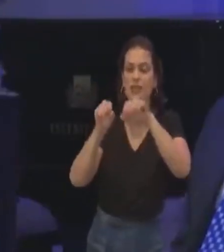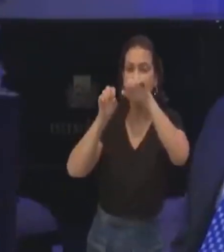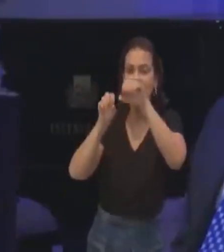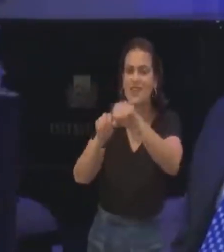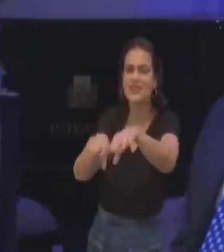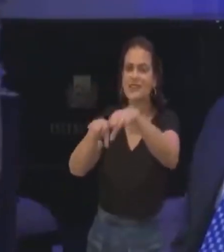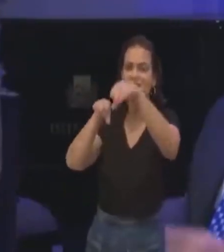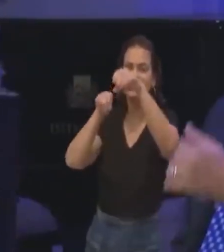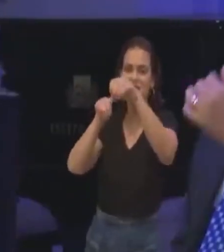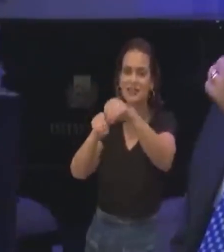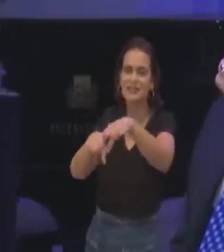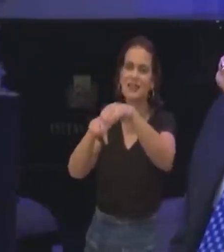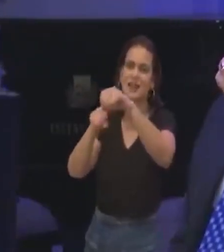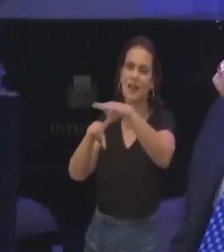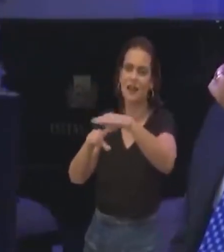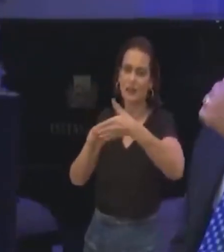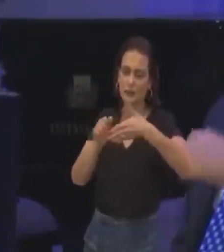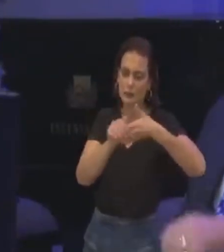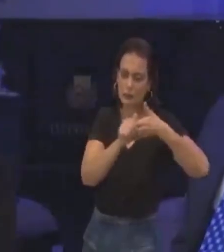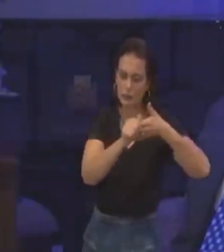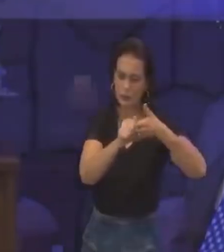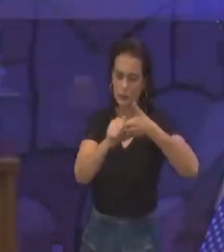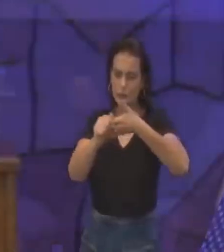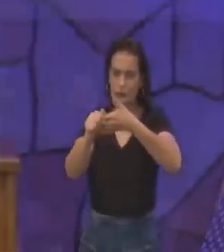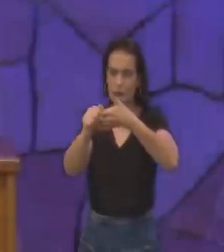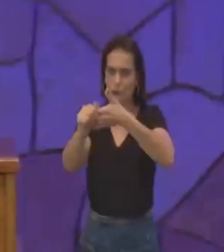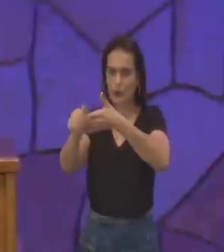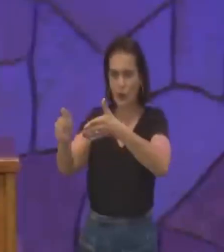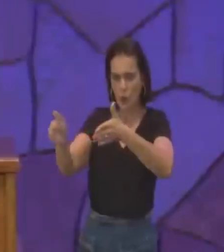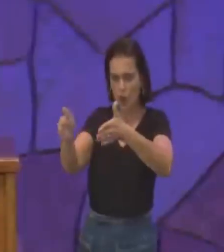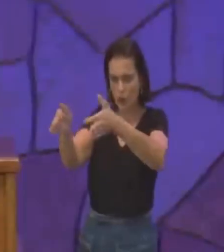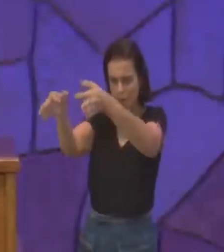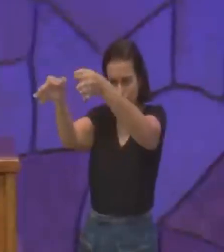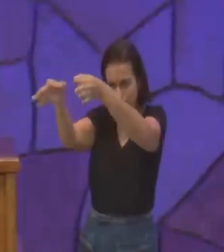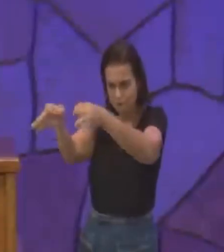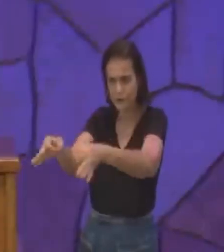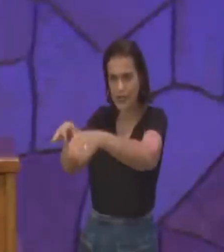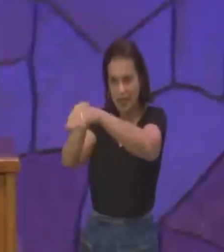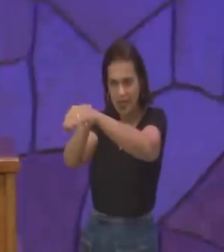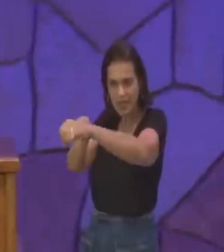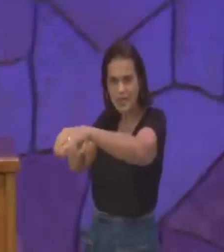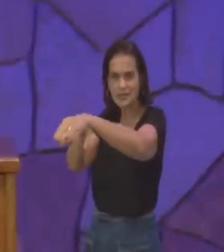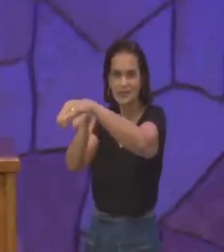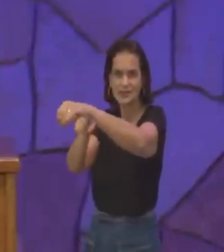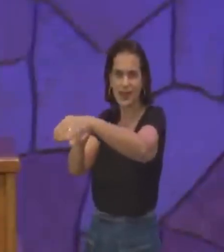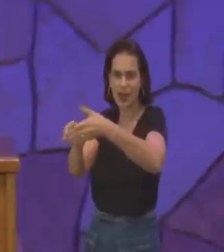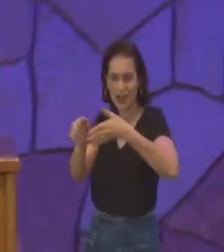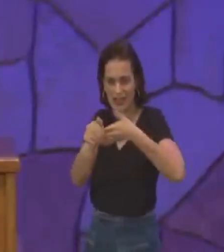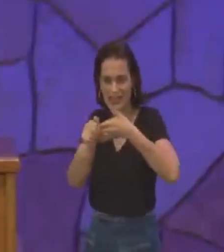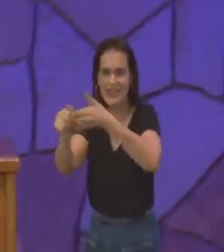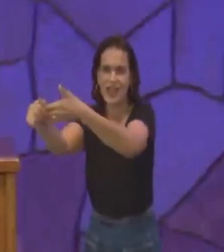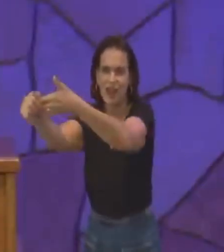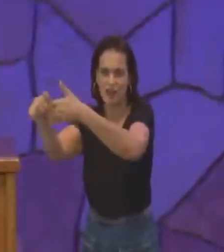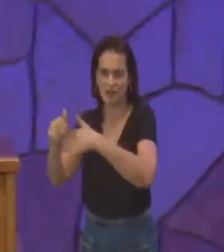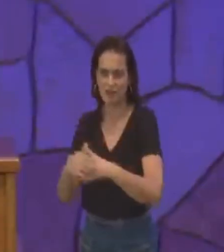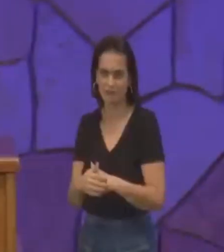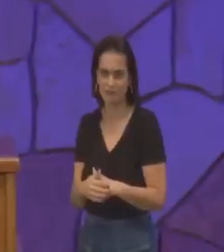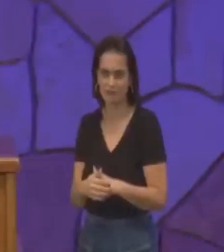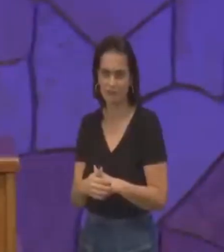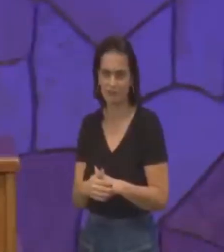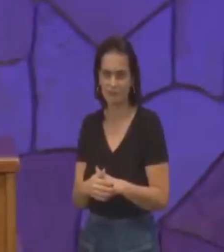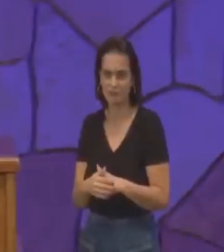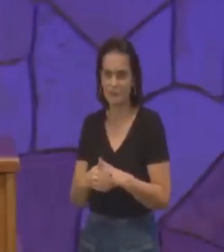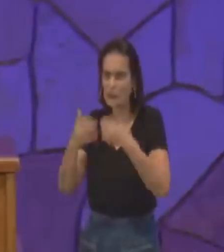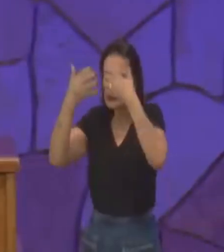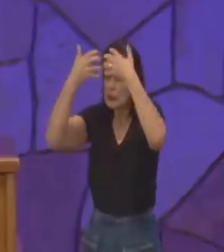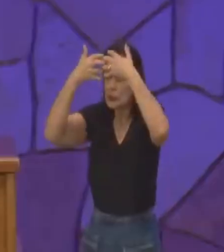ensino, a condução, a direção, ensinar, conduzir. Ela nos dá